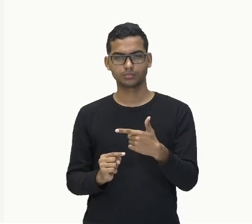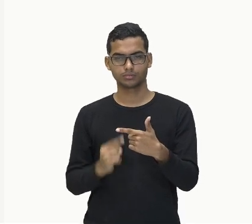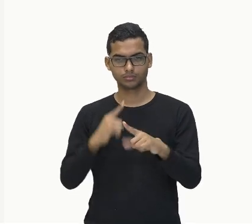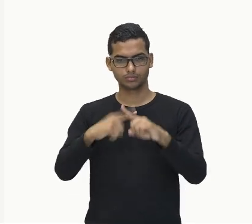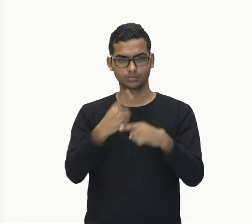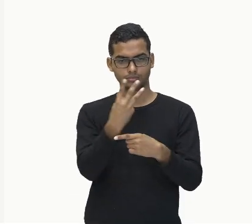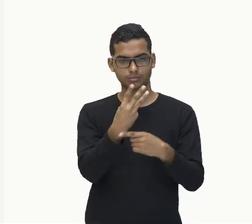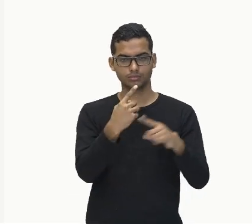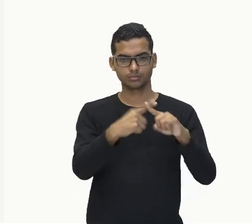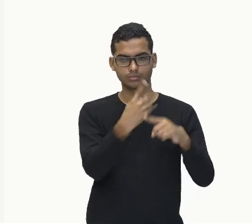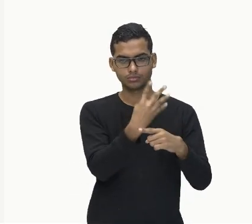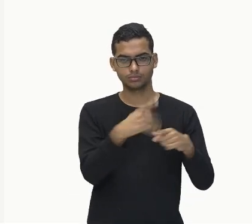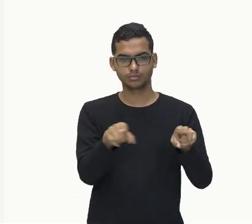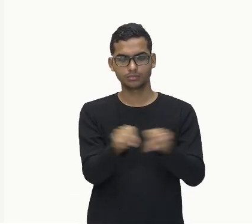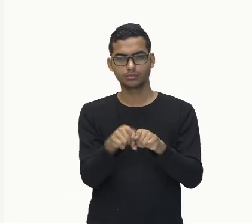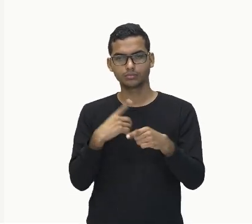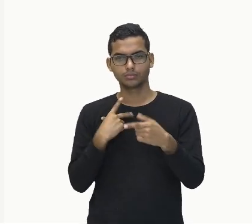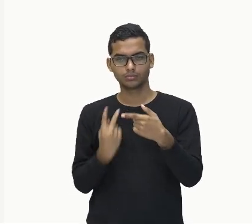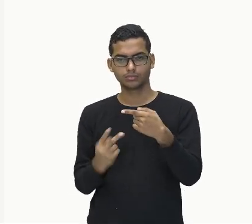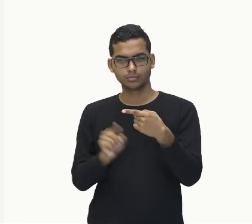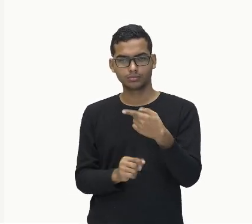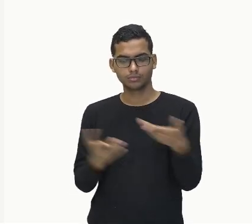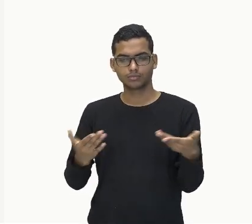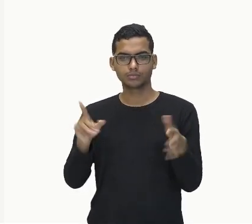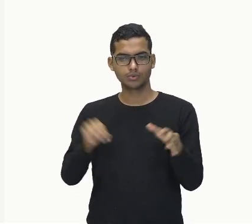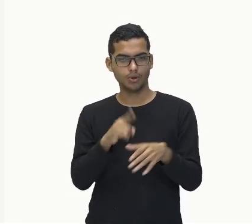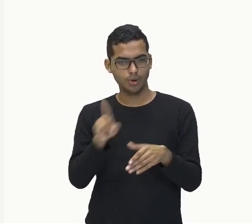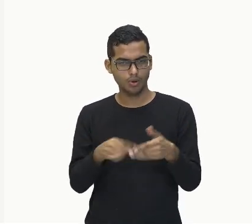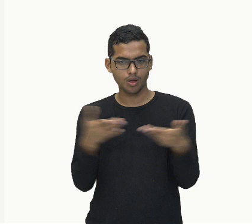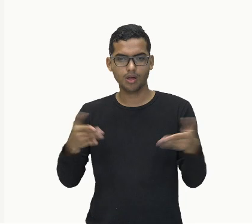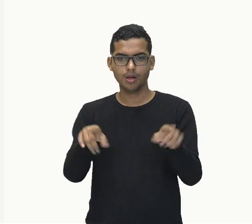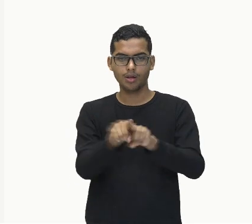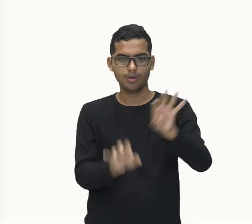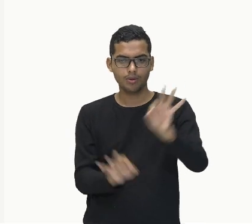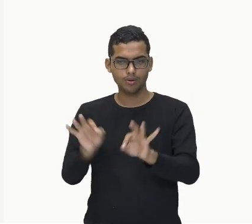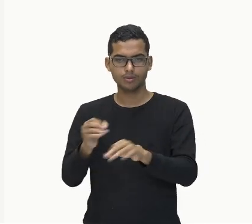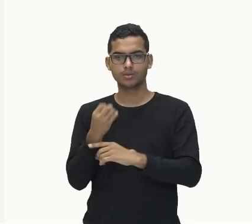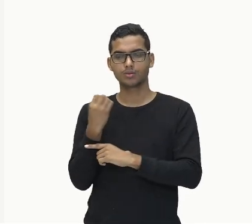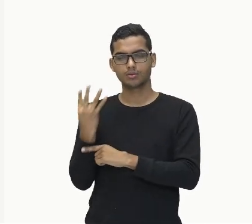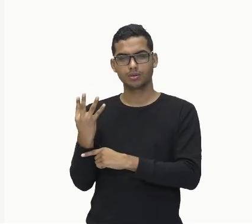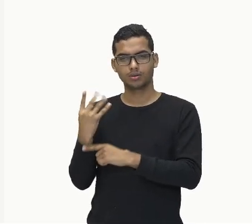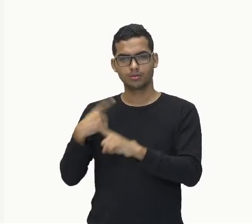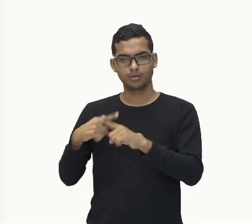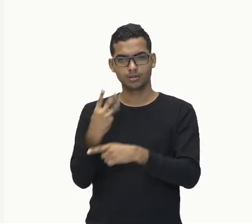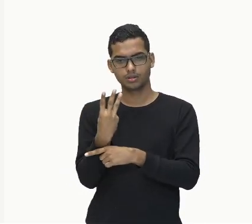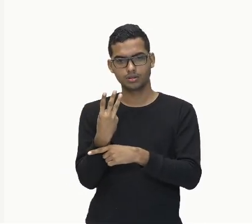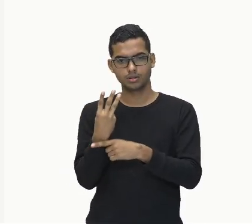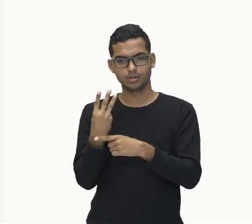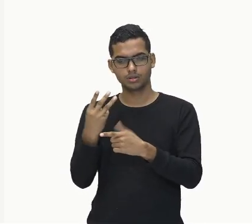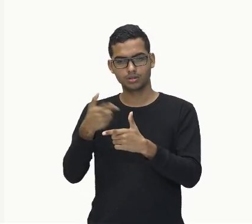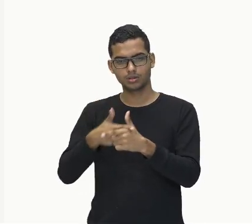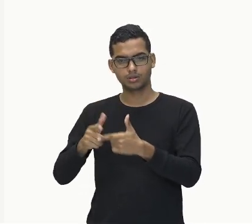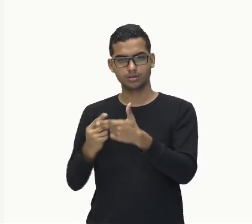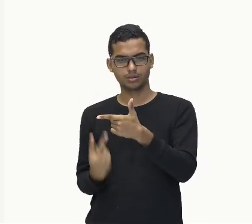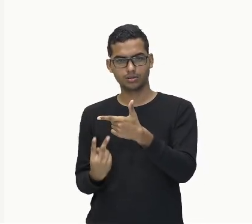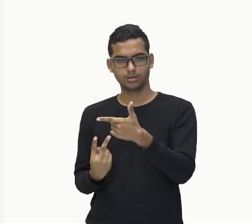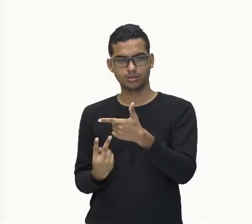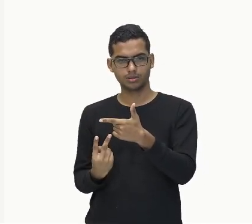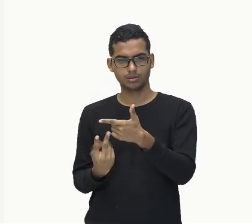vai sobrar para a gente 4 vezes 3 sobre 2. E aí nós teremos